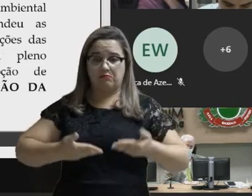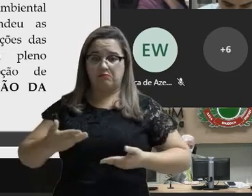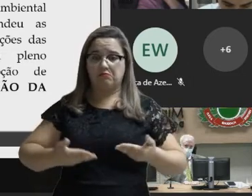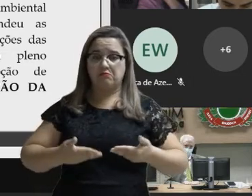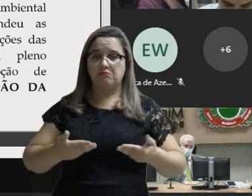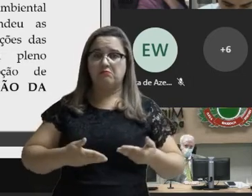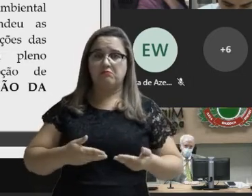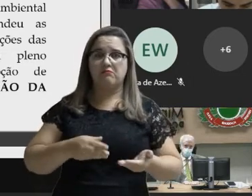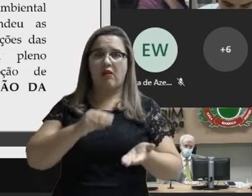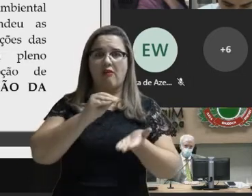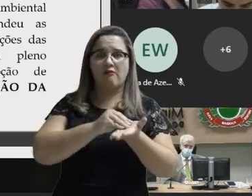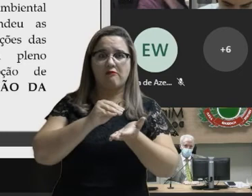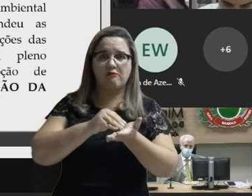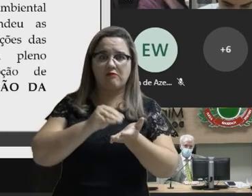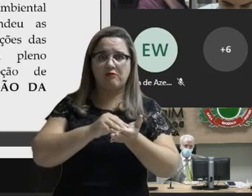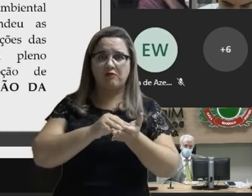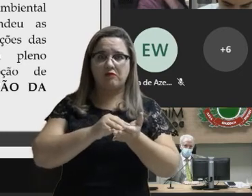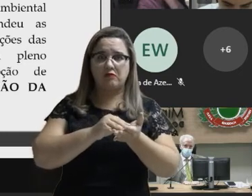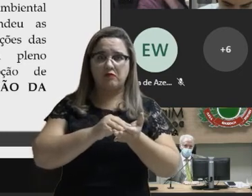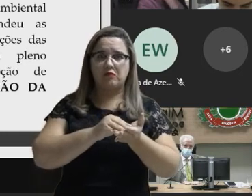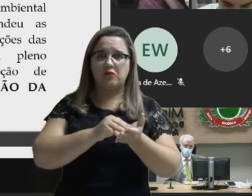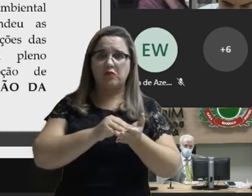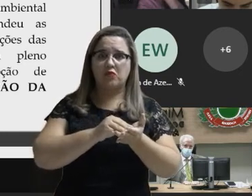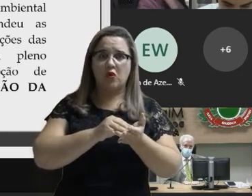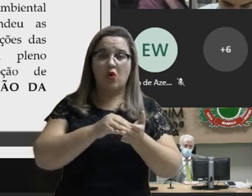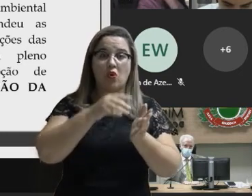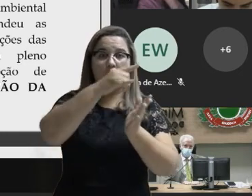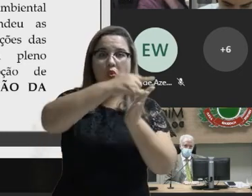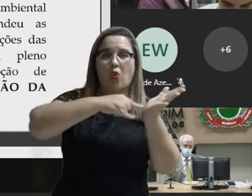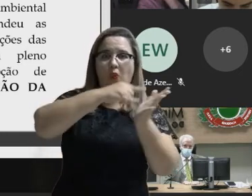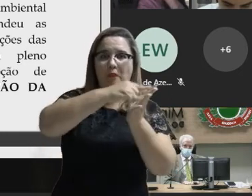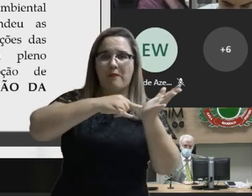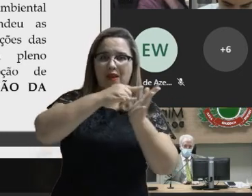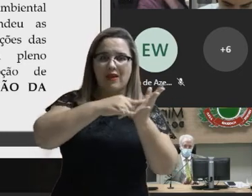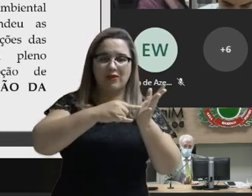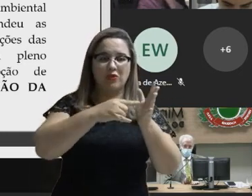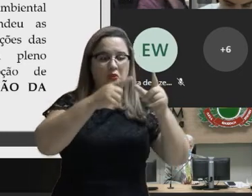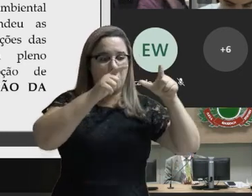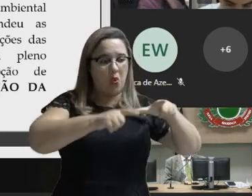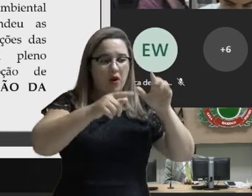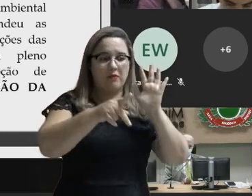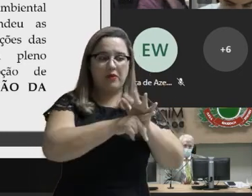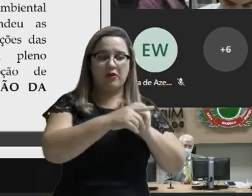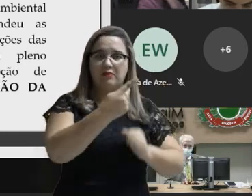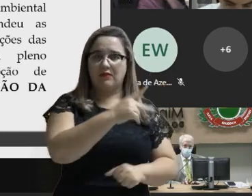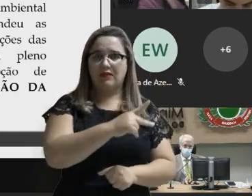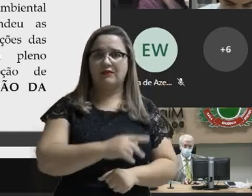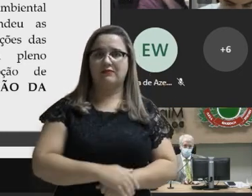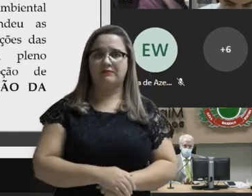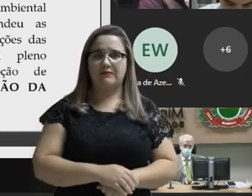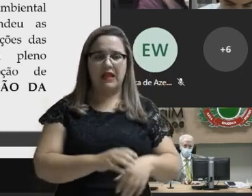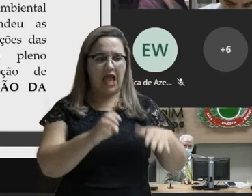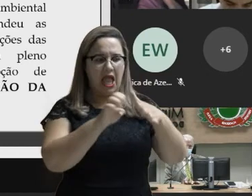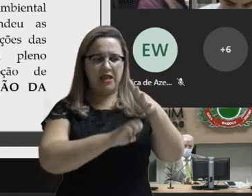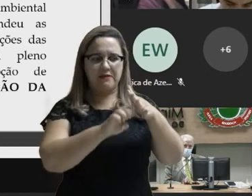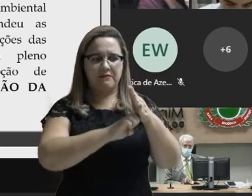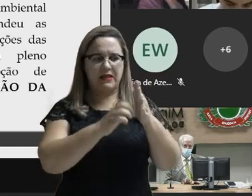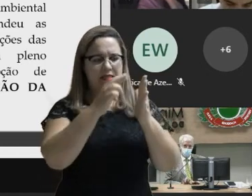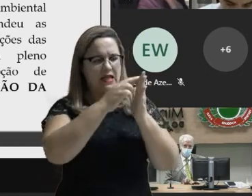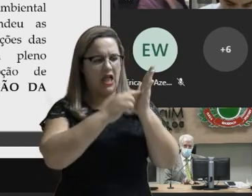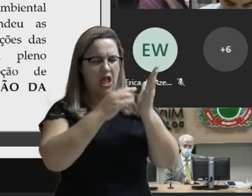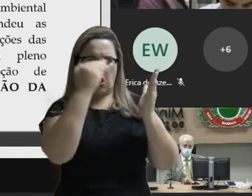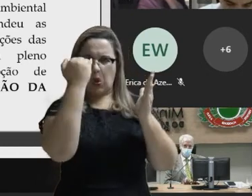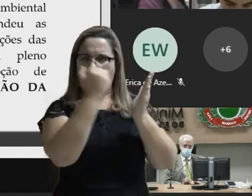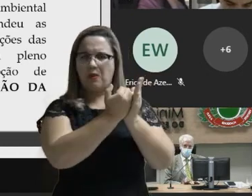devido licenciamento expedido pelo órgão ambiental competente. A empresa não atendeu às exigências da SEMA para